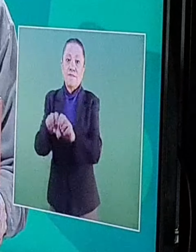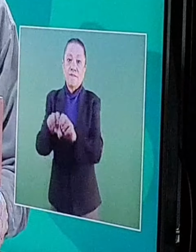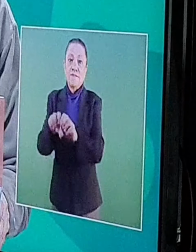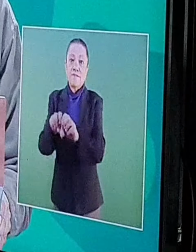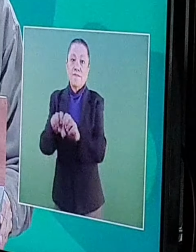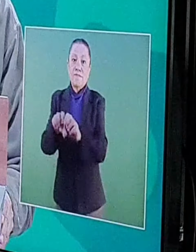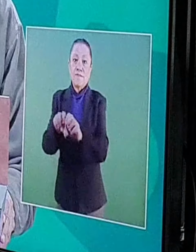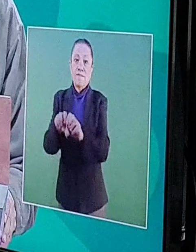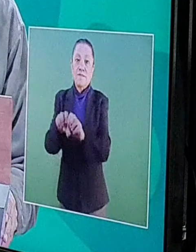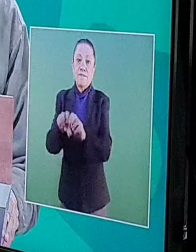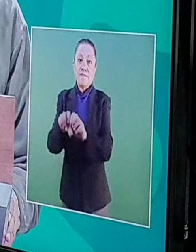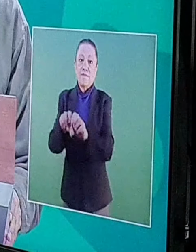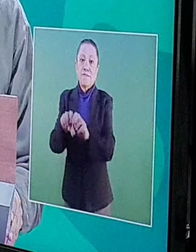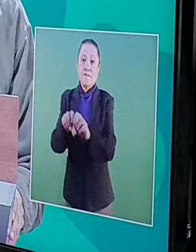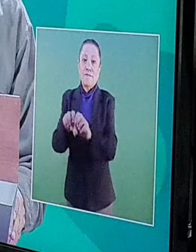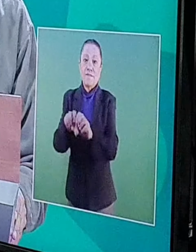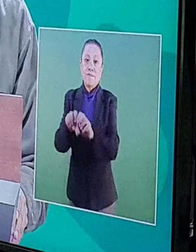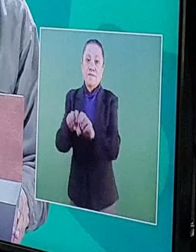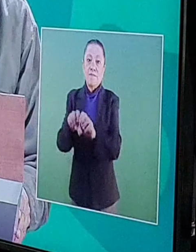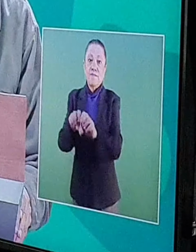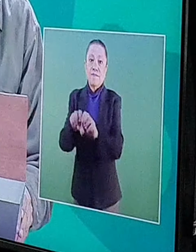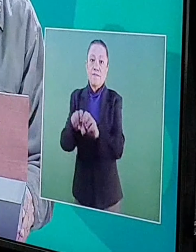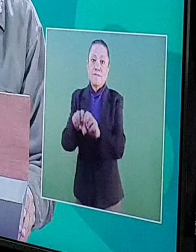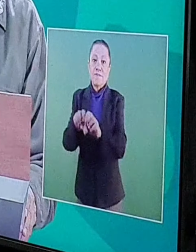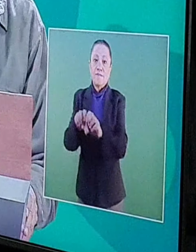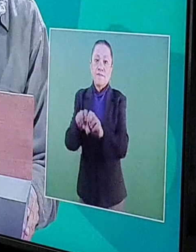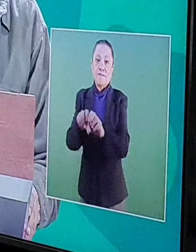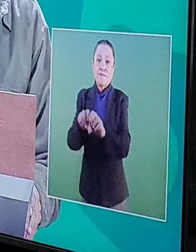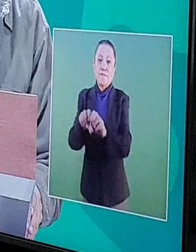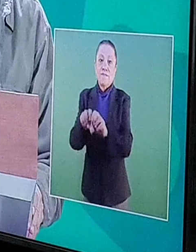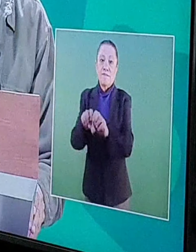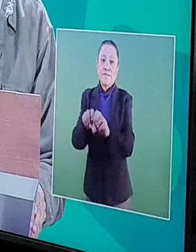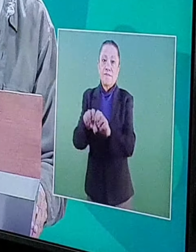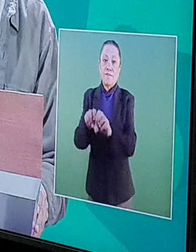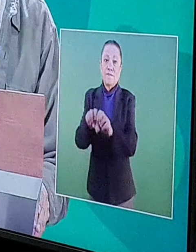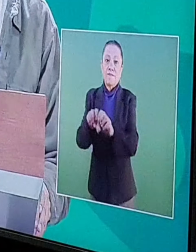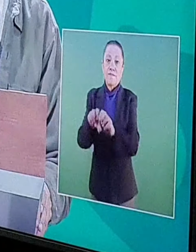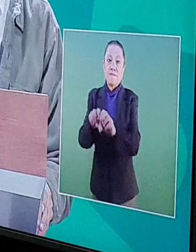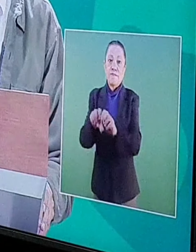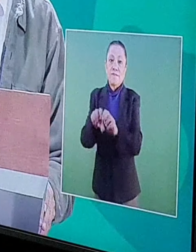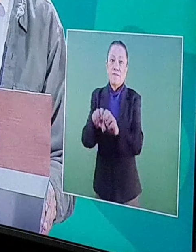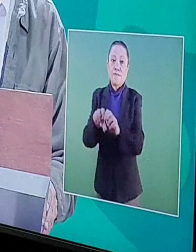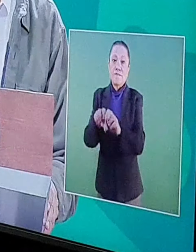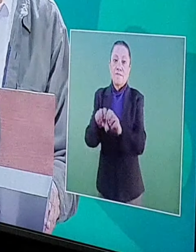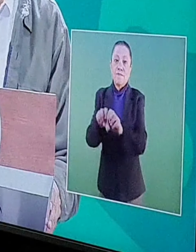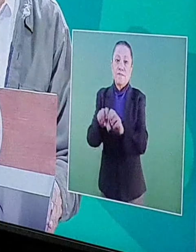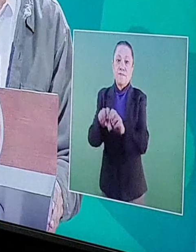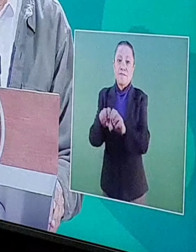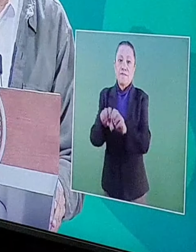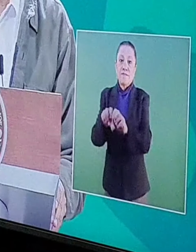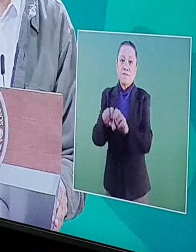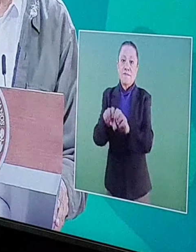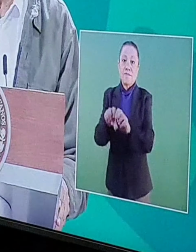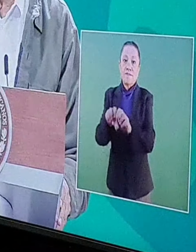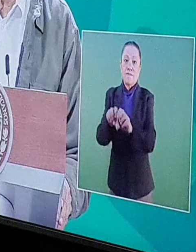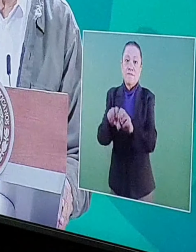Energia, que administrará esses 54% do mercado e regulará os